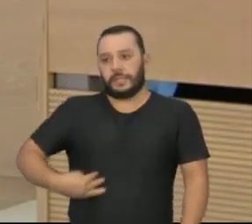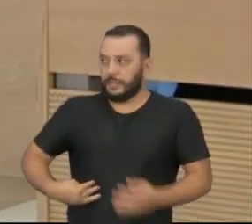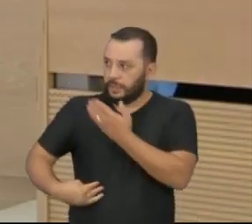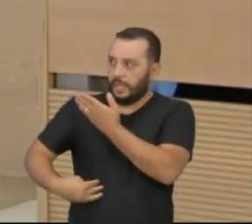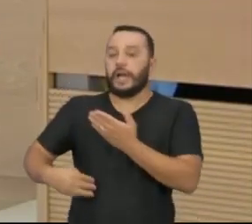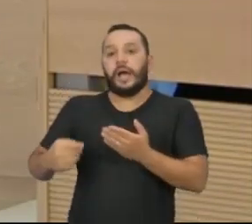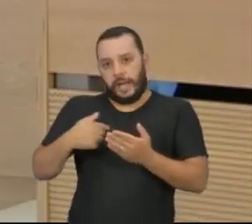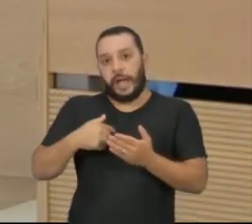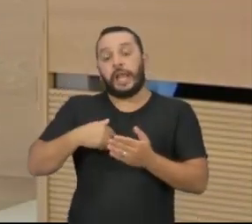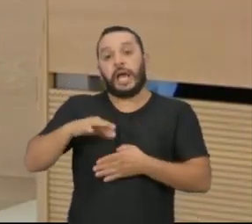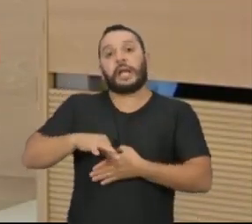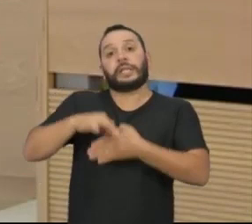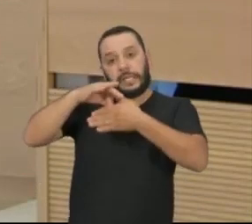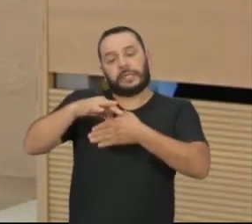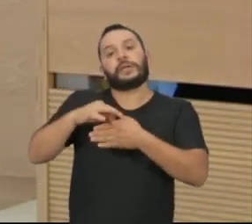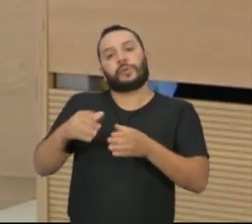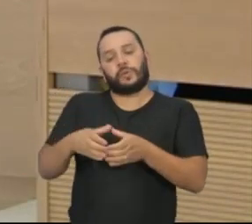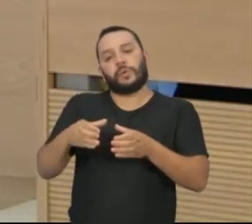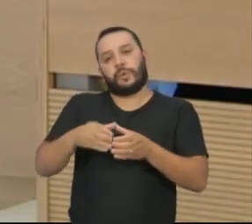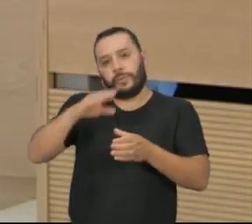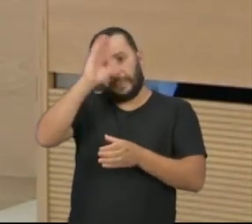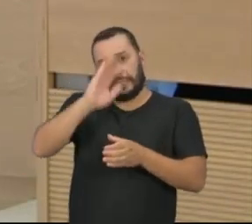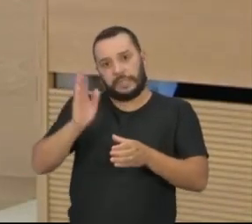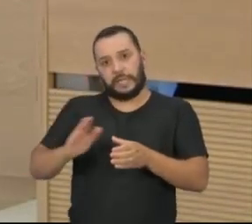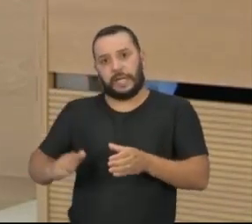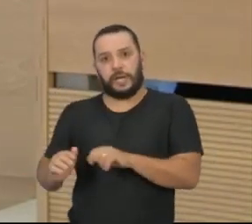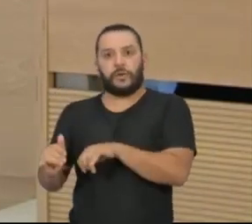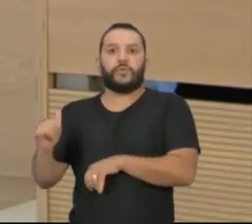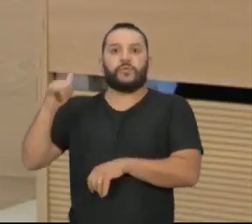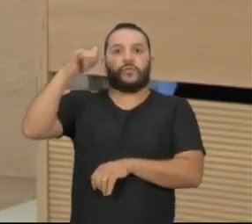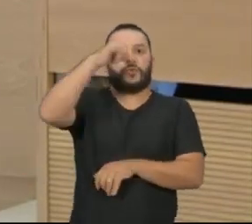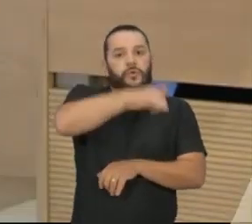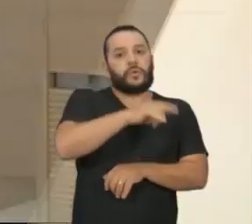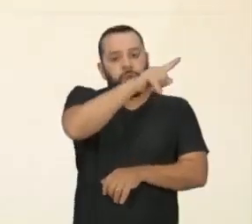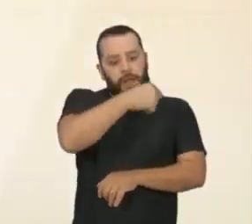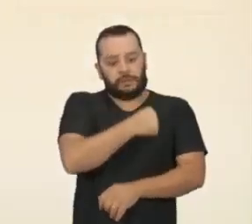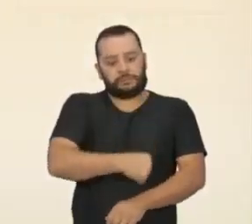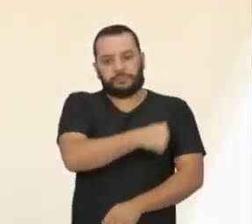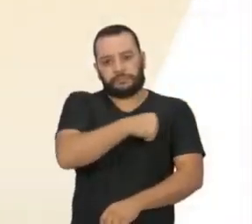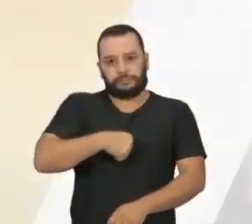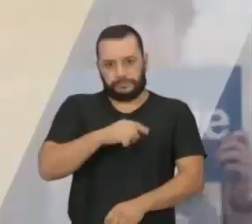a delegação brasileira no principal encontro de líderes internacionais sobre o tema.